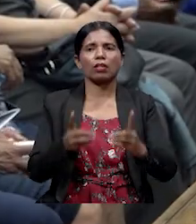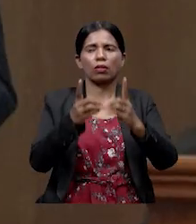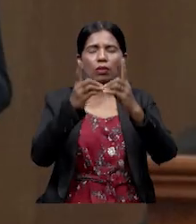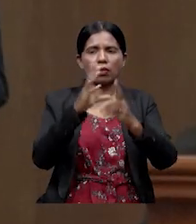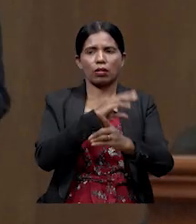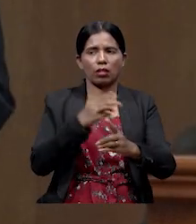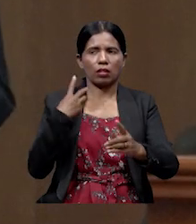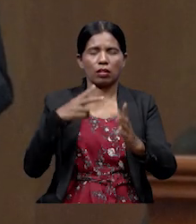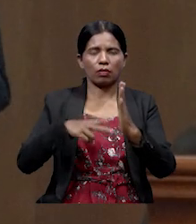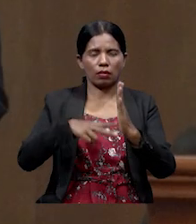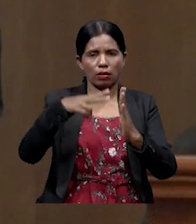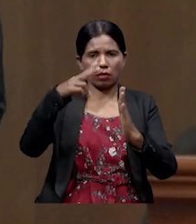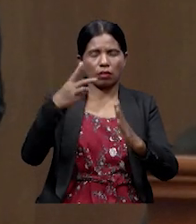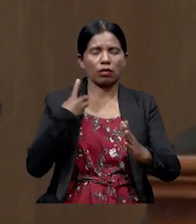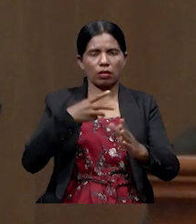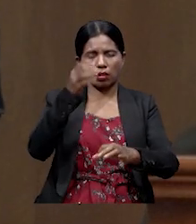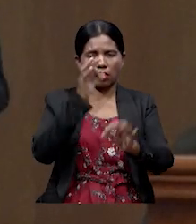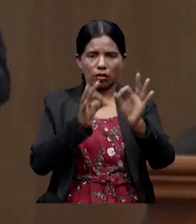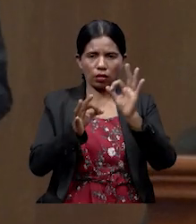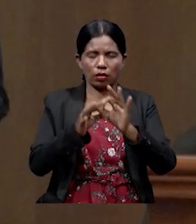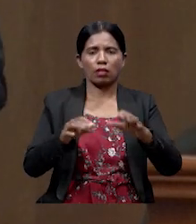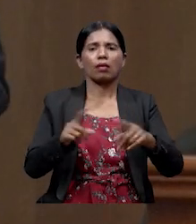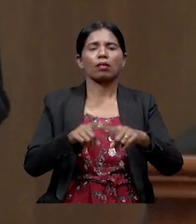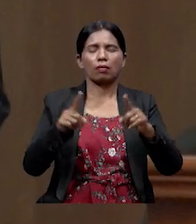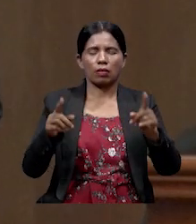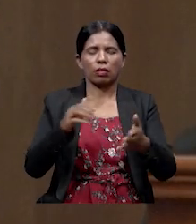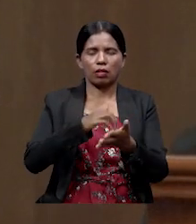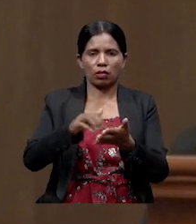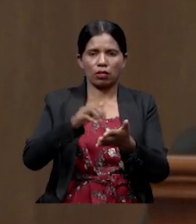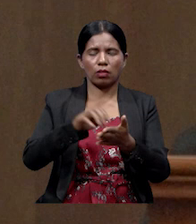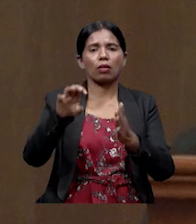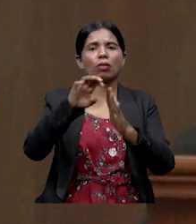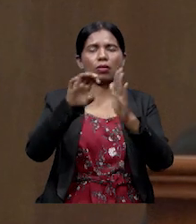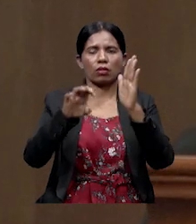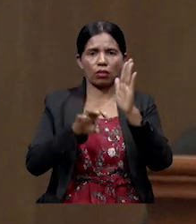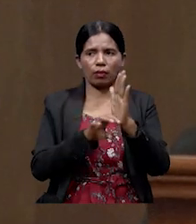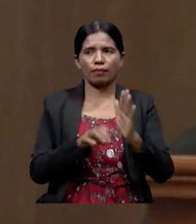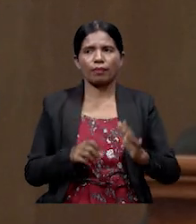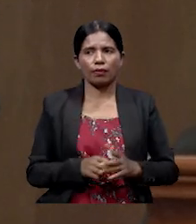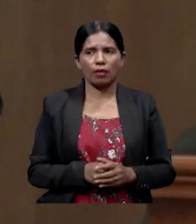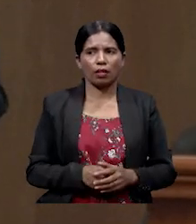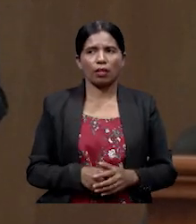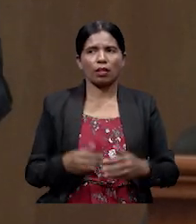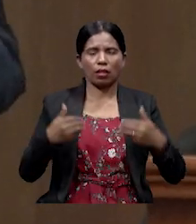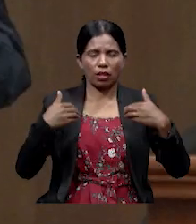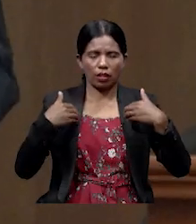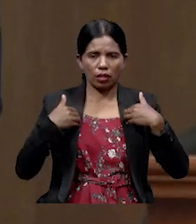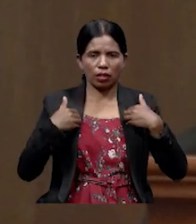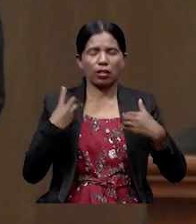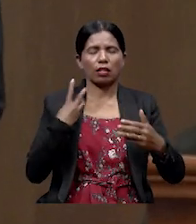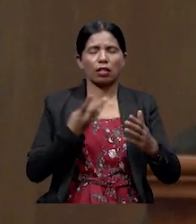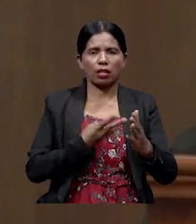nos valores e princípios que proclama, mas na prática constitucional. Na capacidade de passar